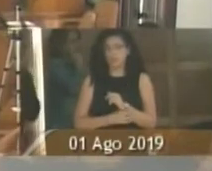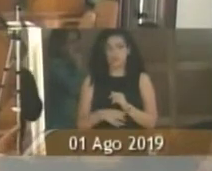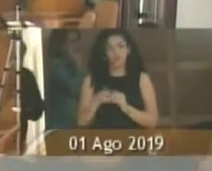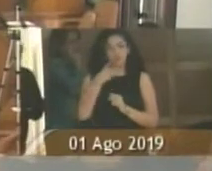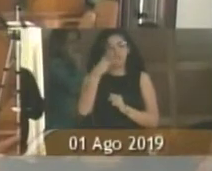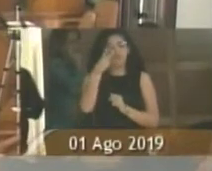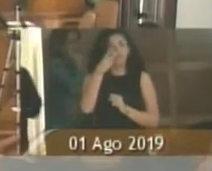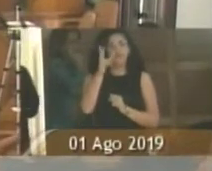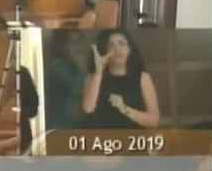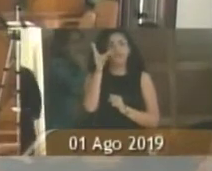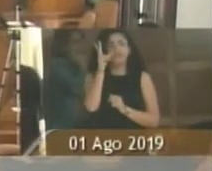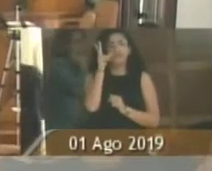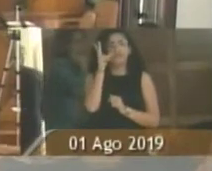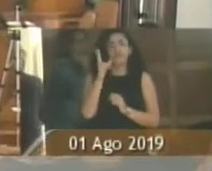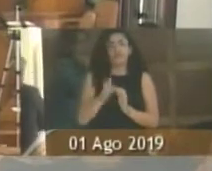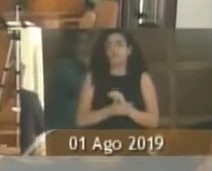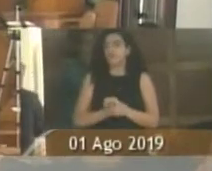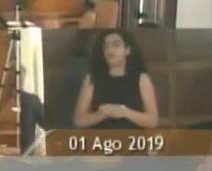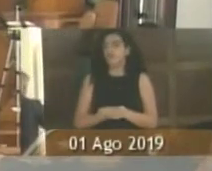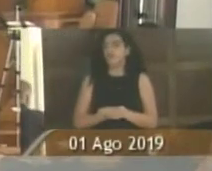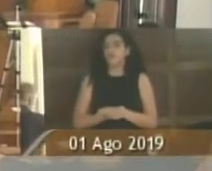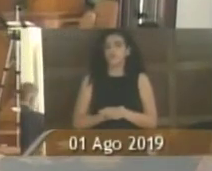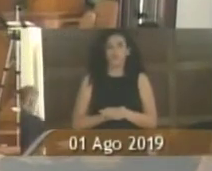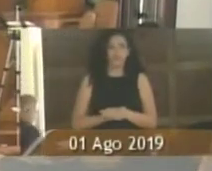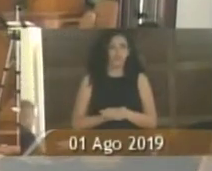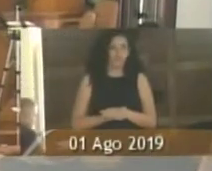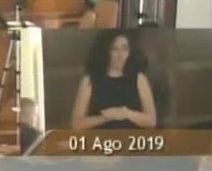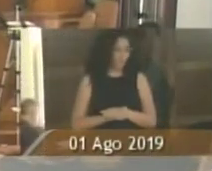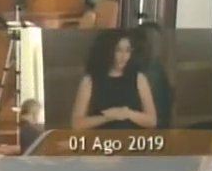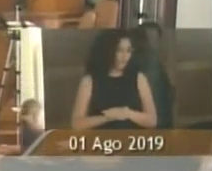Vereadora Luciana Valverde, por gentileza.